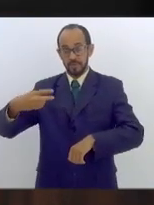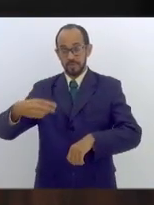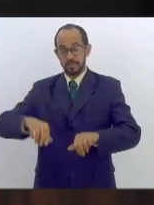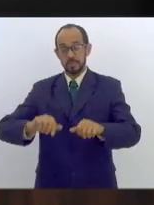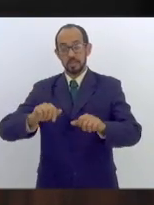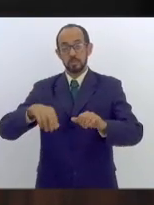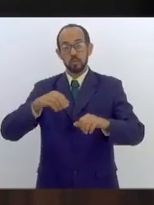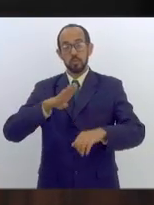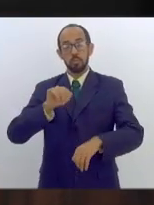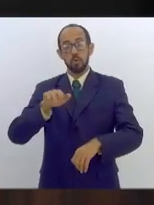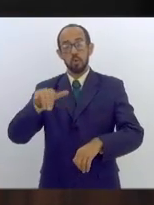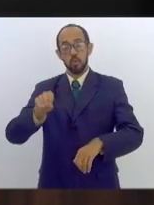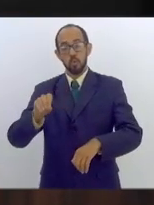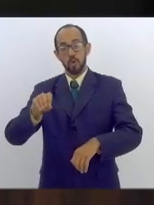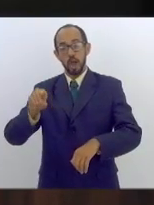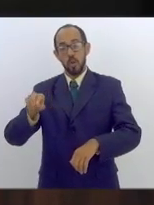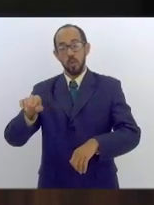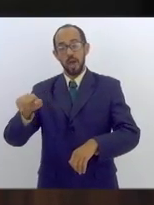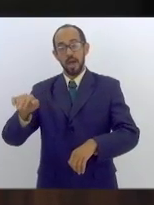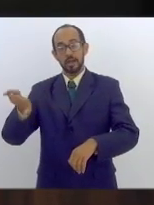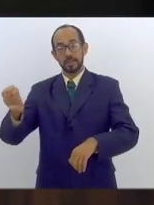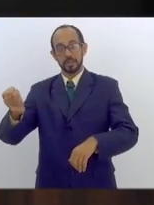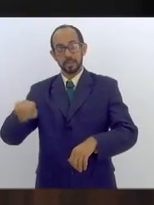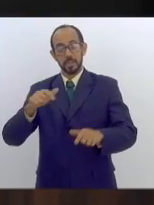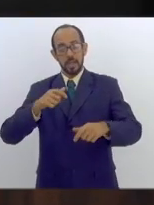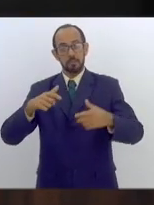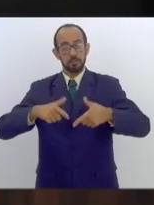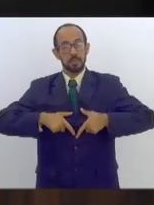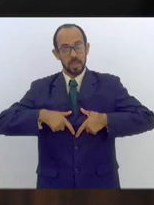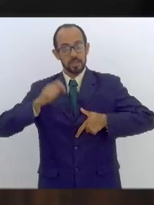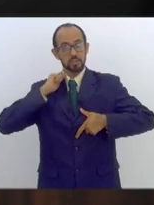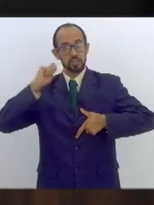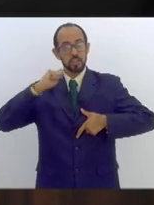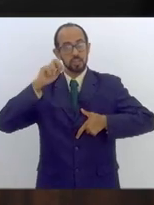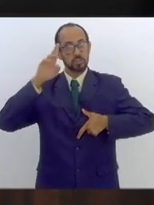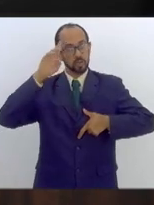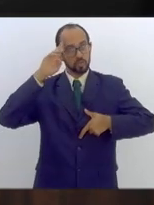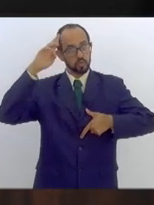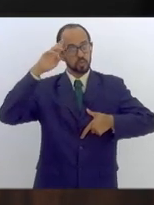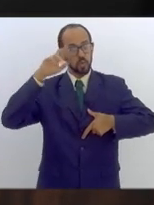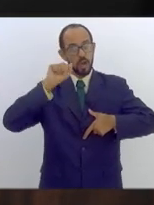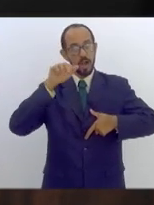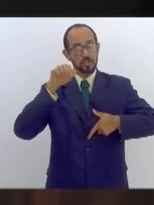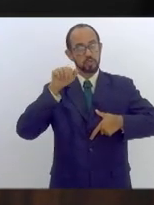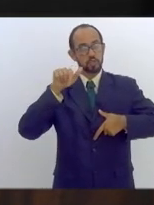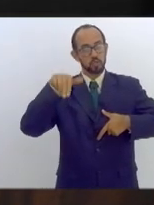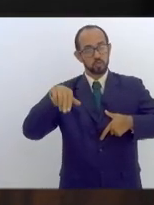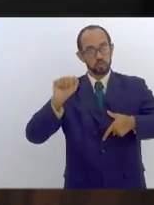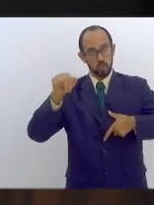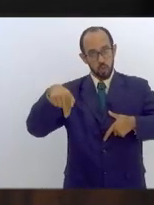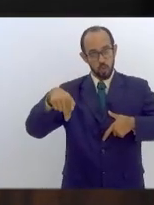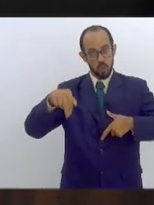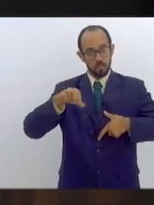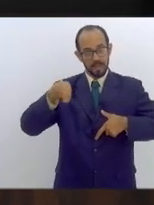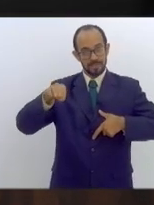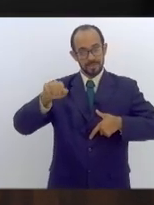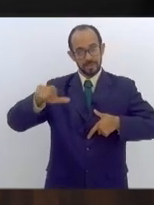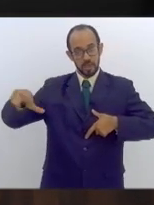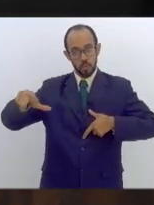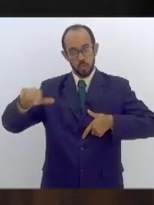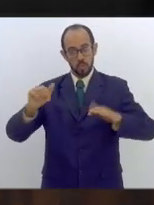que concede medalha Tiradentes, seu respectivo diploma, ao excelentíssimo senhor Adilson de Farias Maciel, parecer da Comissão de Normas